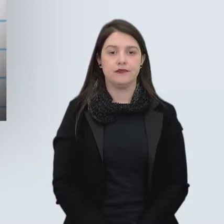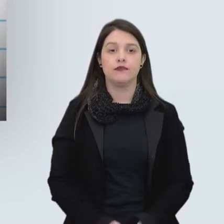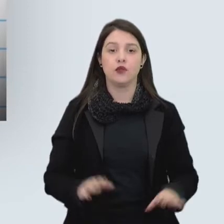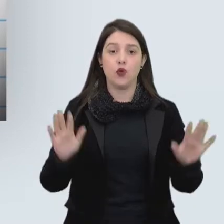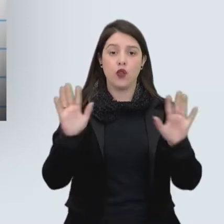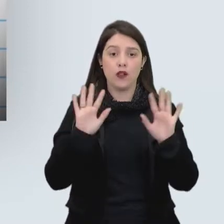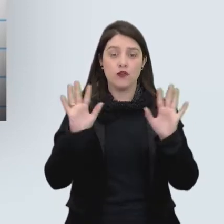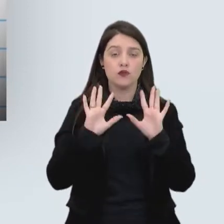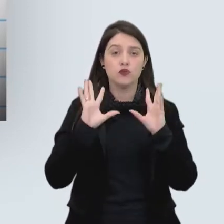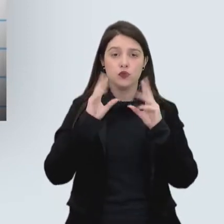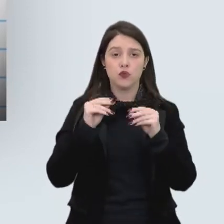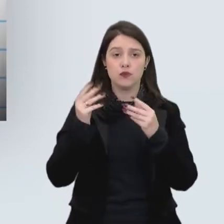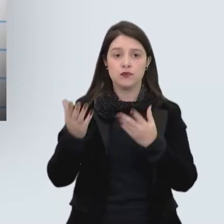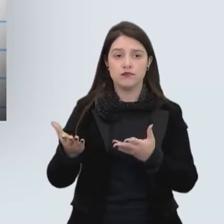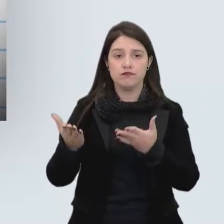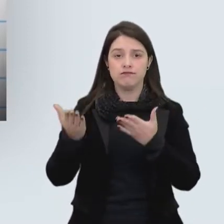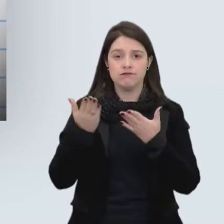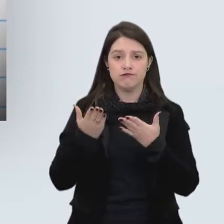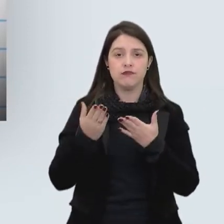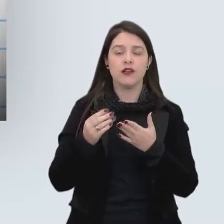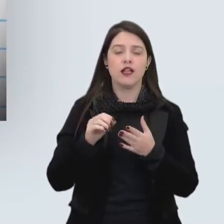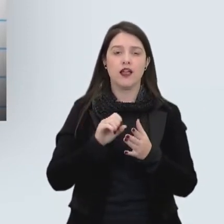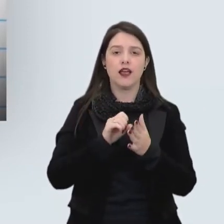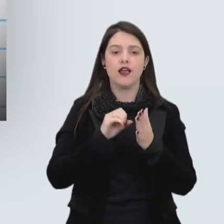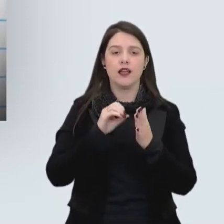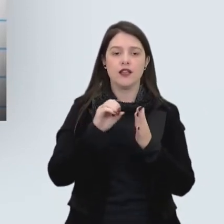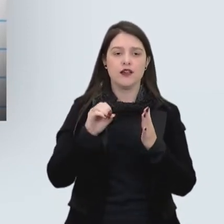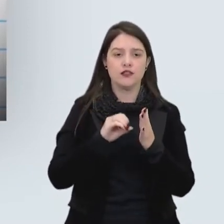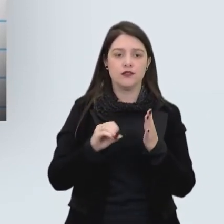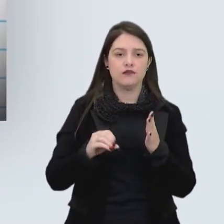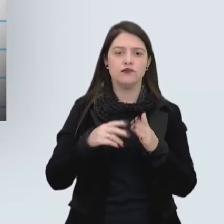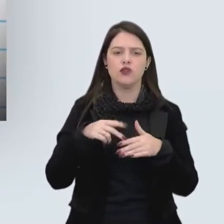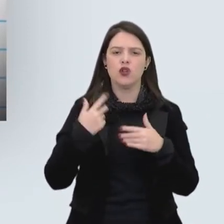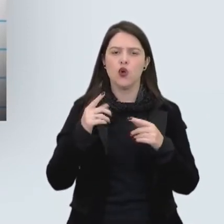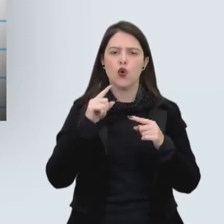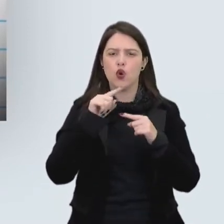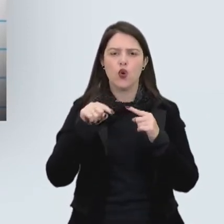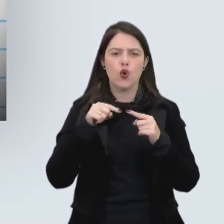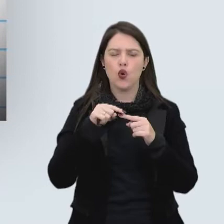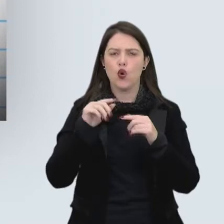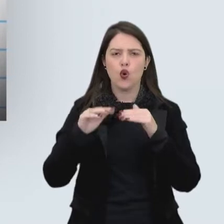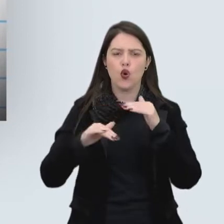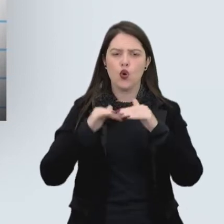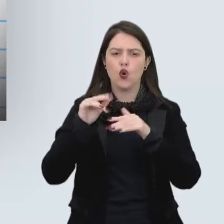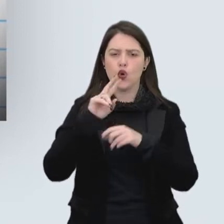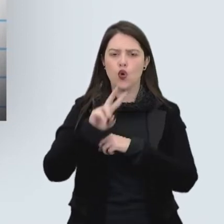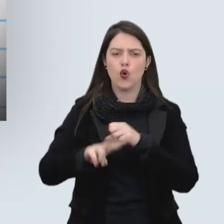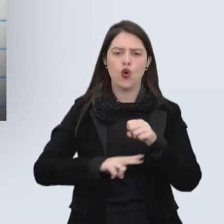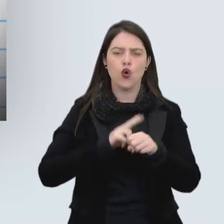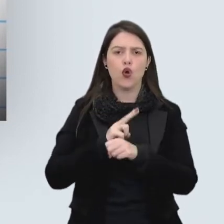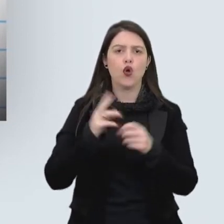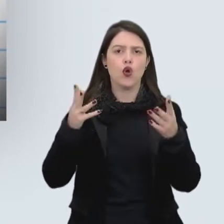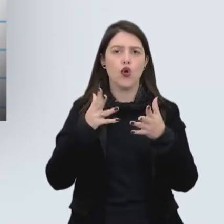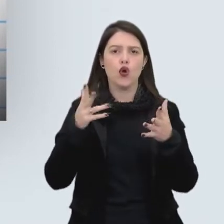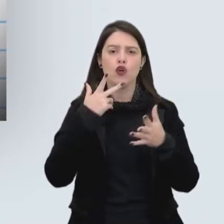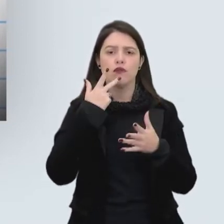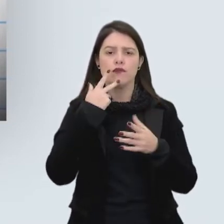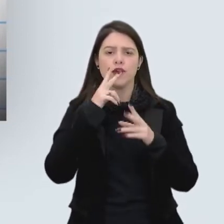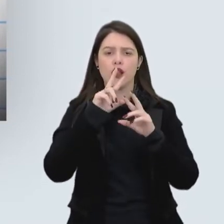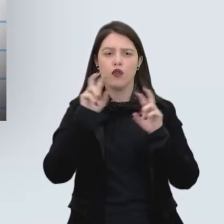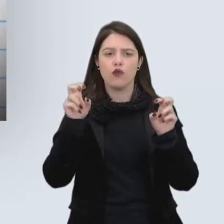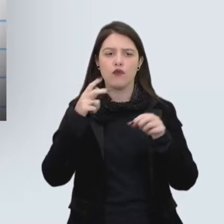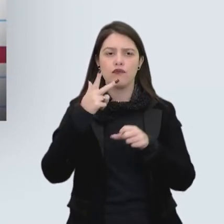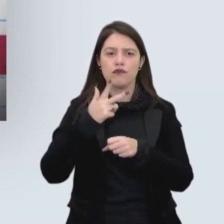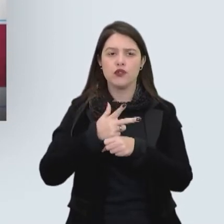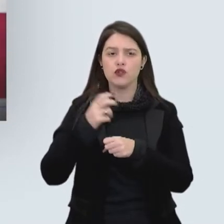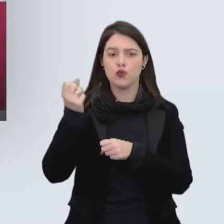Olá, sejam bem-vindos à série especial do IBGE Explica sobre os Objetivos de Desenvolvimento Sustentável. Hoje vamos falar do Objetivo 8,